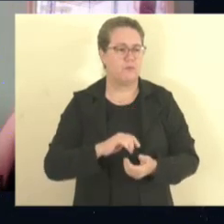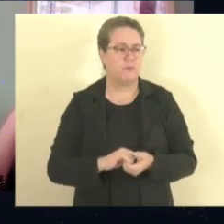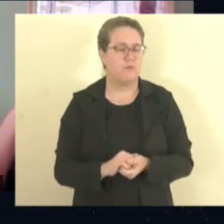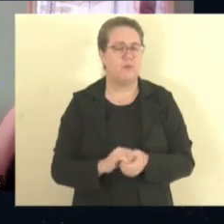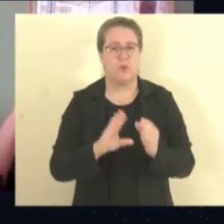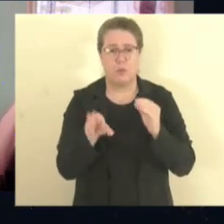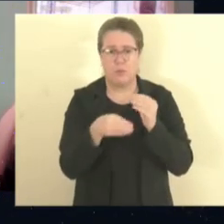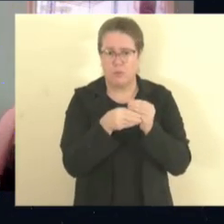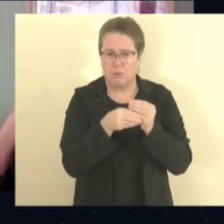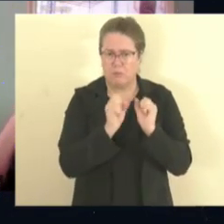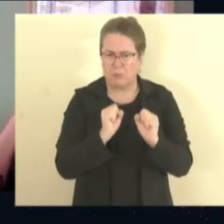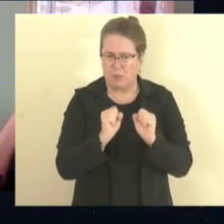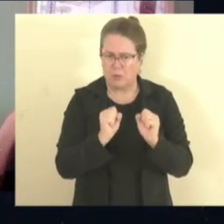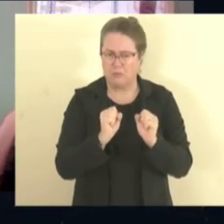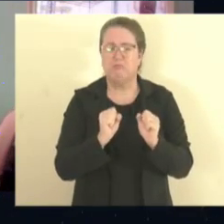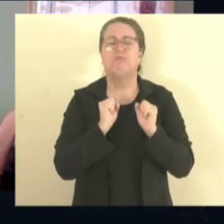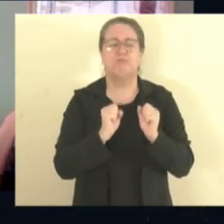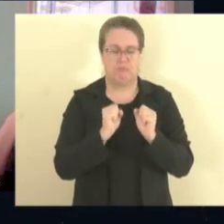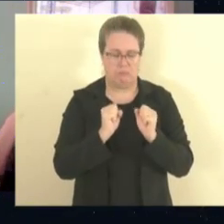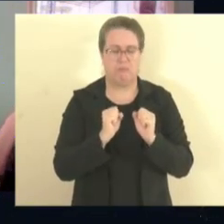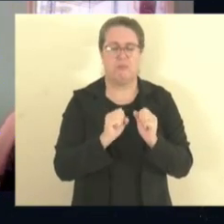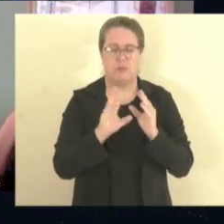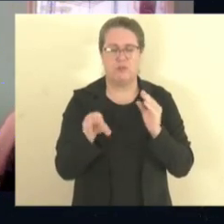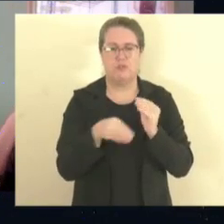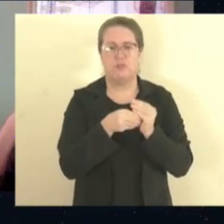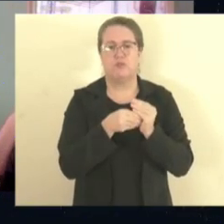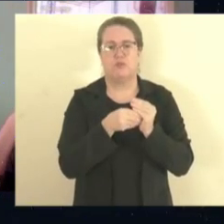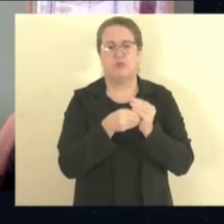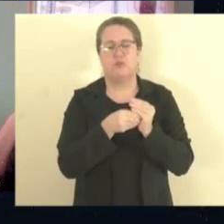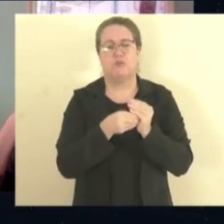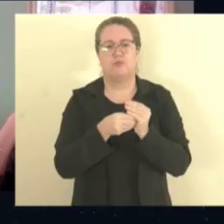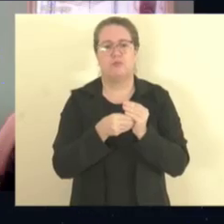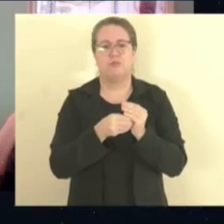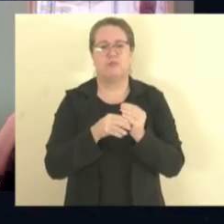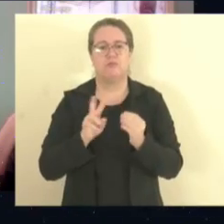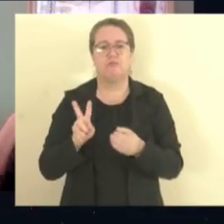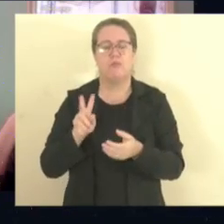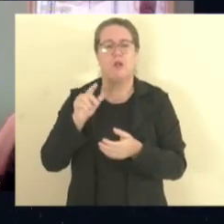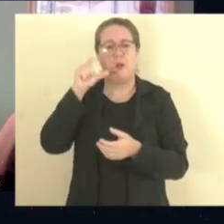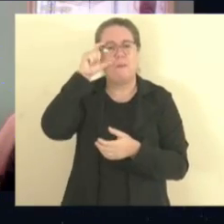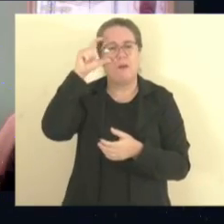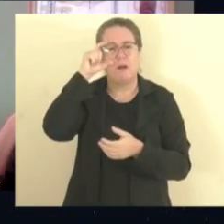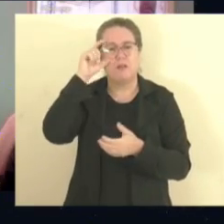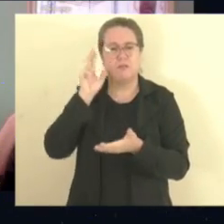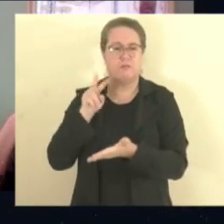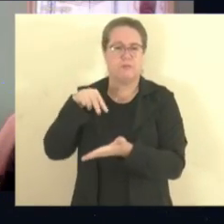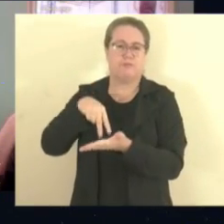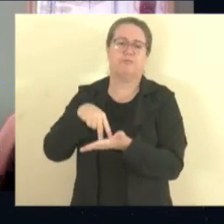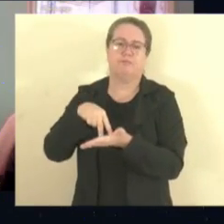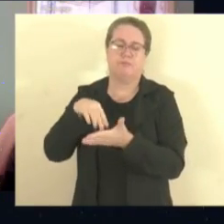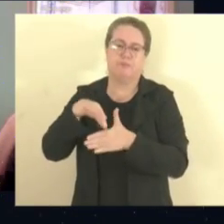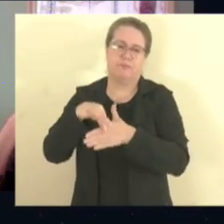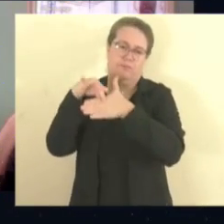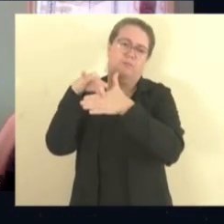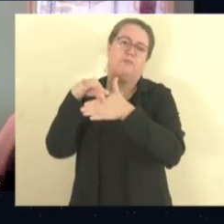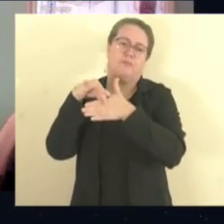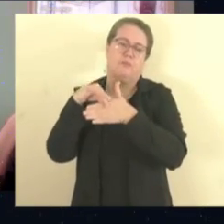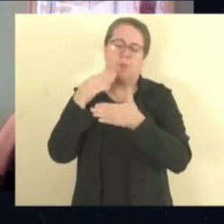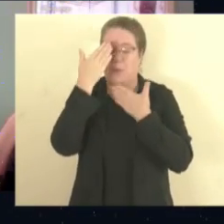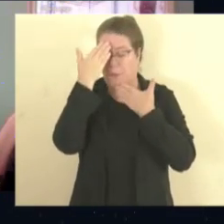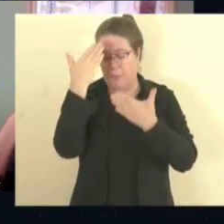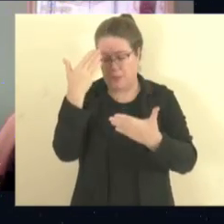Pode incluir, coloque em caráter reunido as três comissões com Vossa Excelência presidindo, deputado Mazinho. Ok, obrigado, deputado